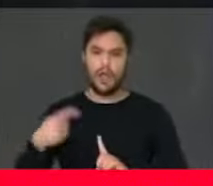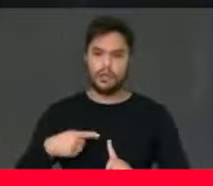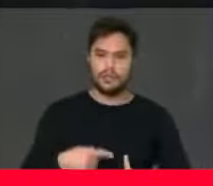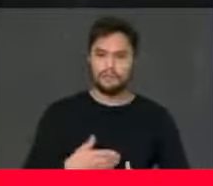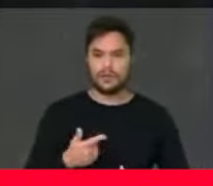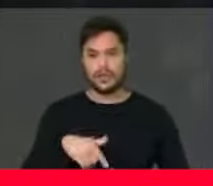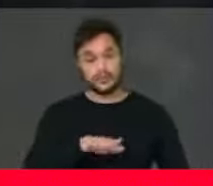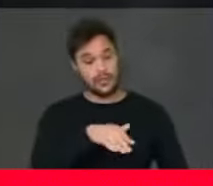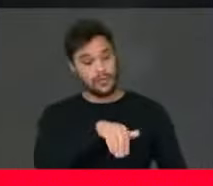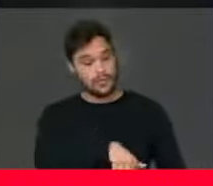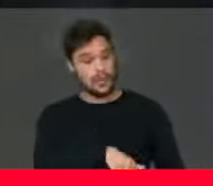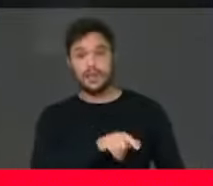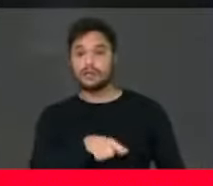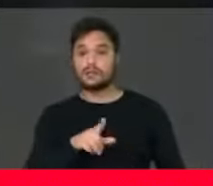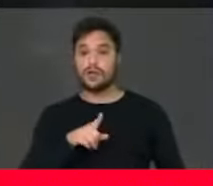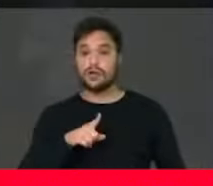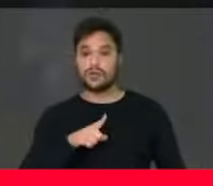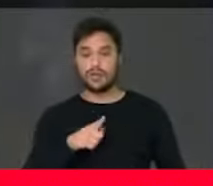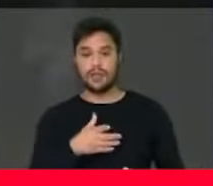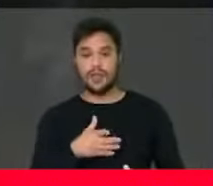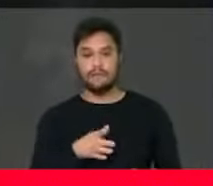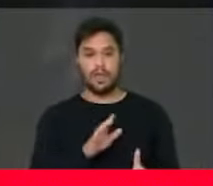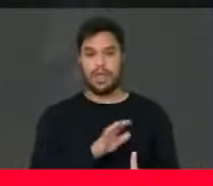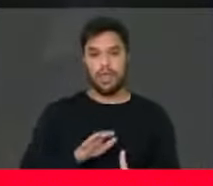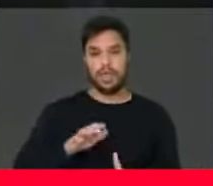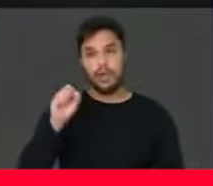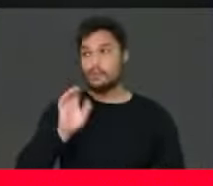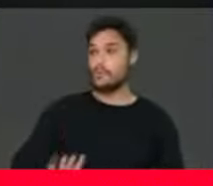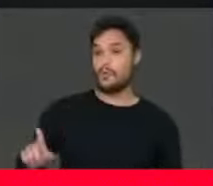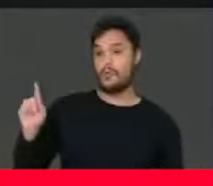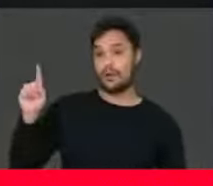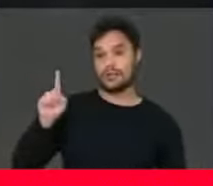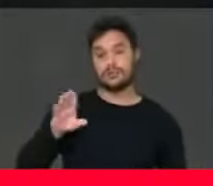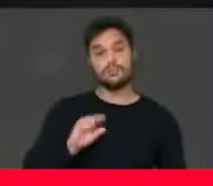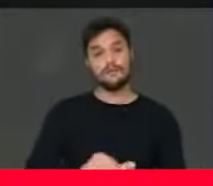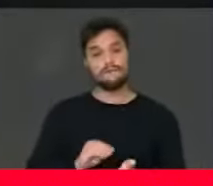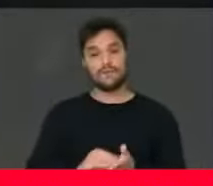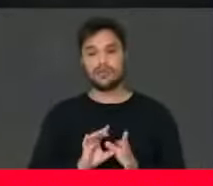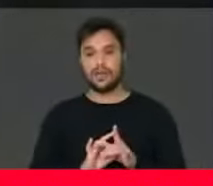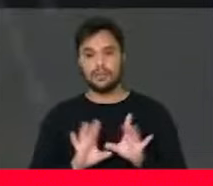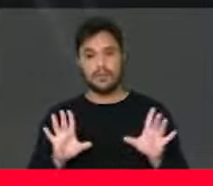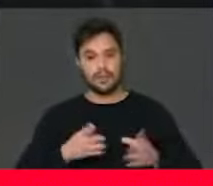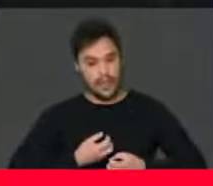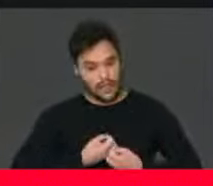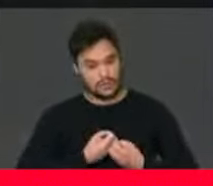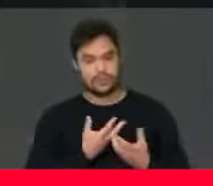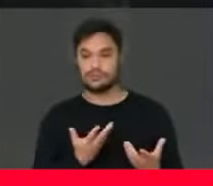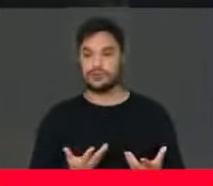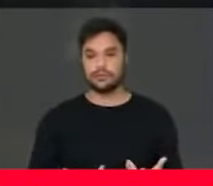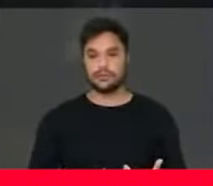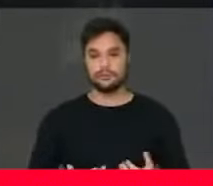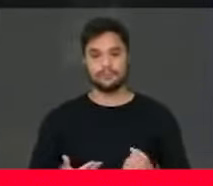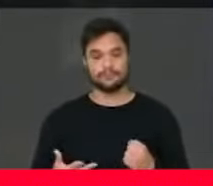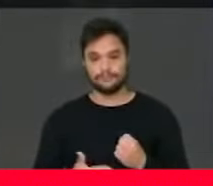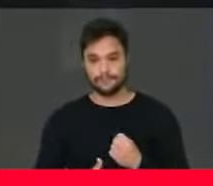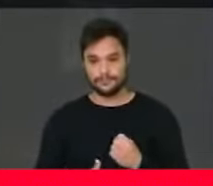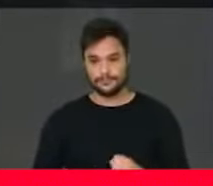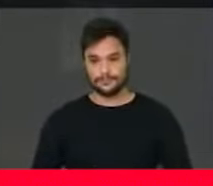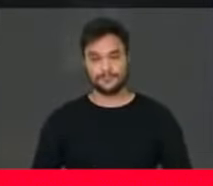nas eleições que foram viciadas em todo o Brasil pela falta da liberdade de expressão. Por ordem...